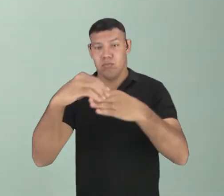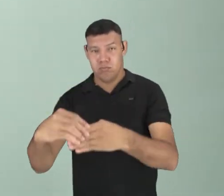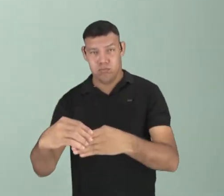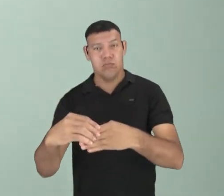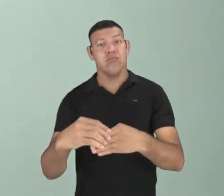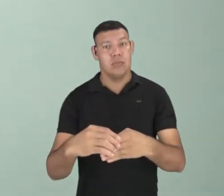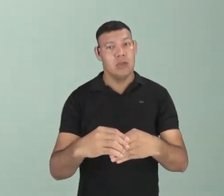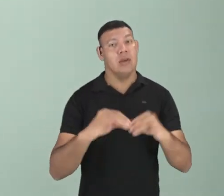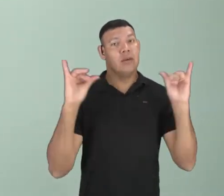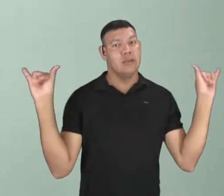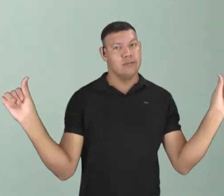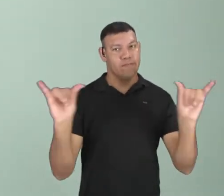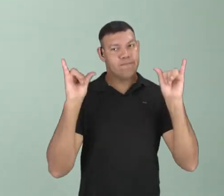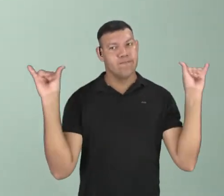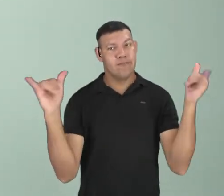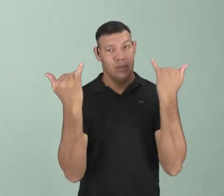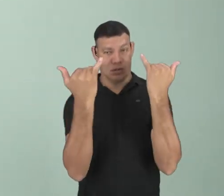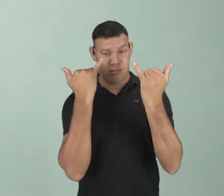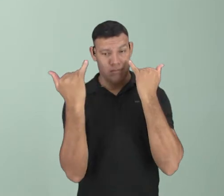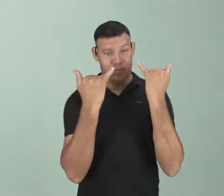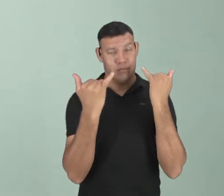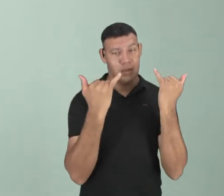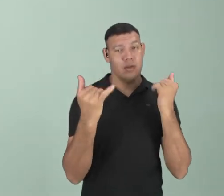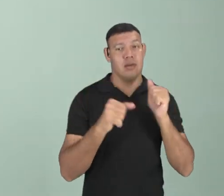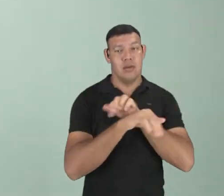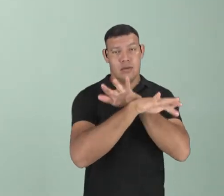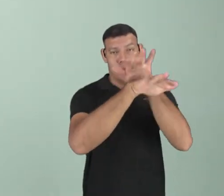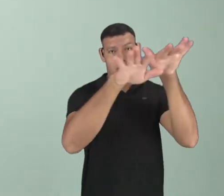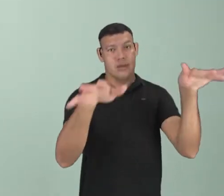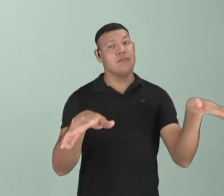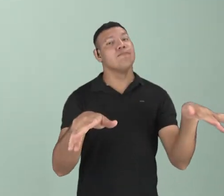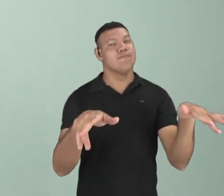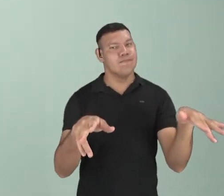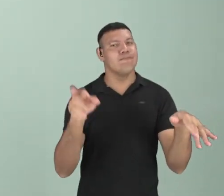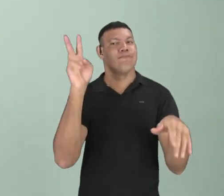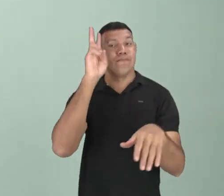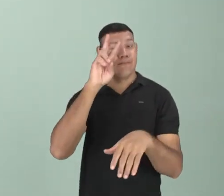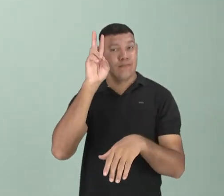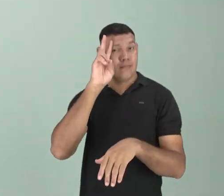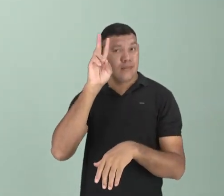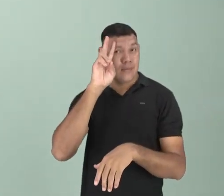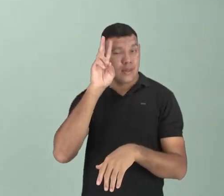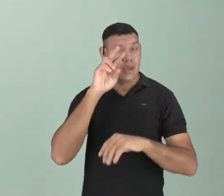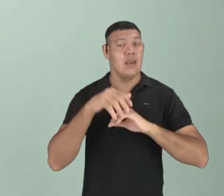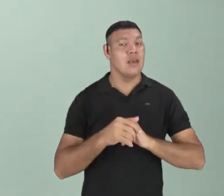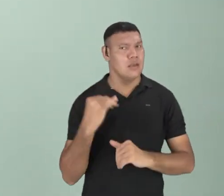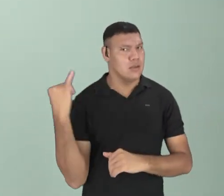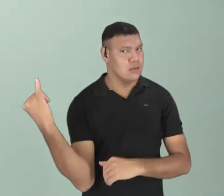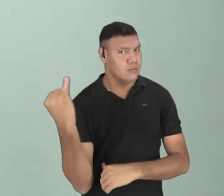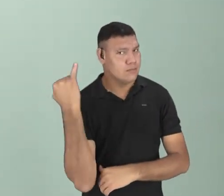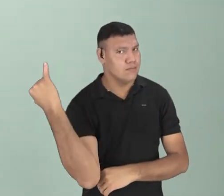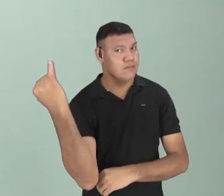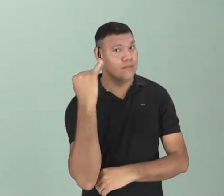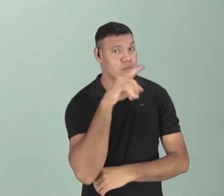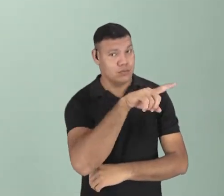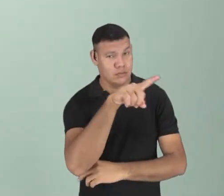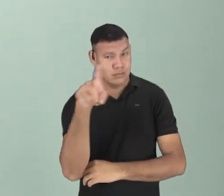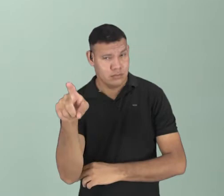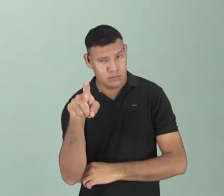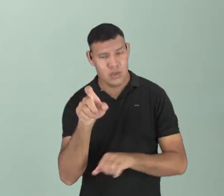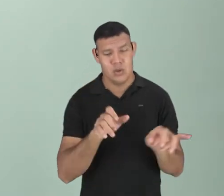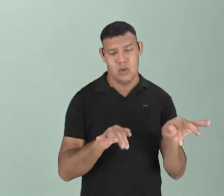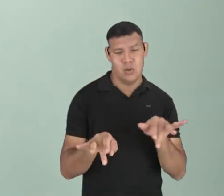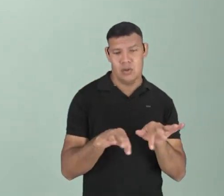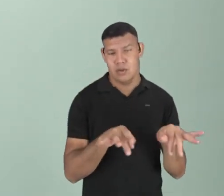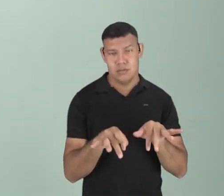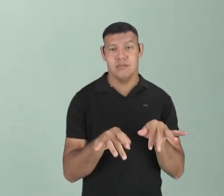notícia chegue até você. Por isso que sempre é bom relembrar que é importantíssimo, quando você